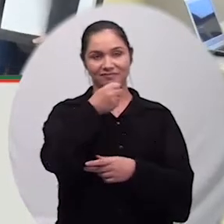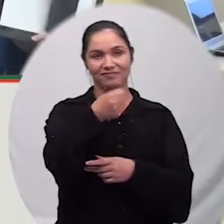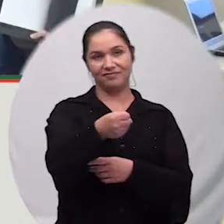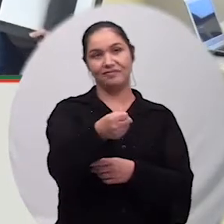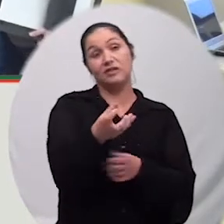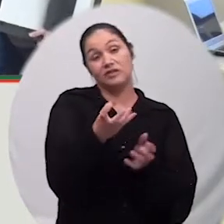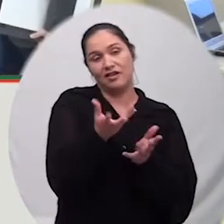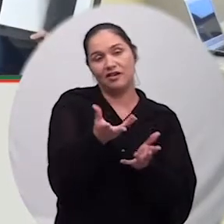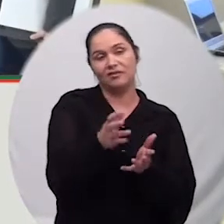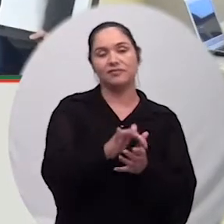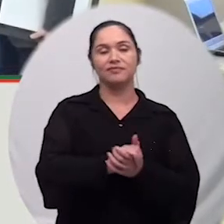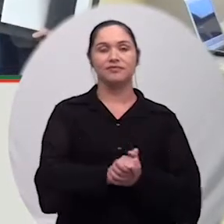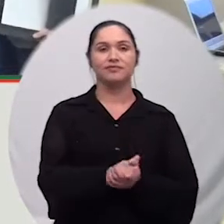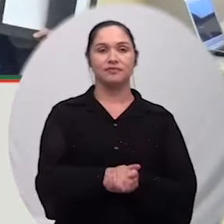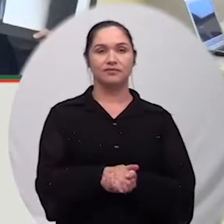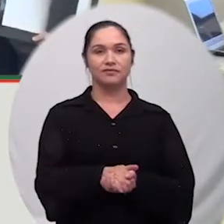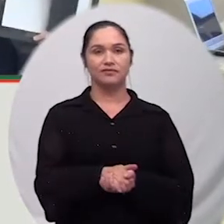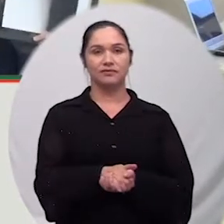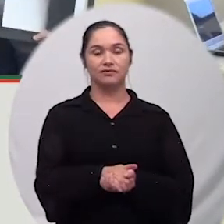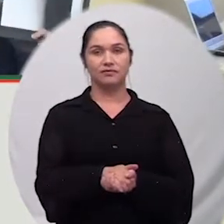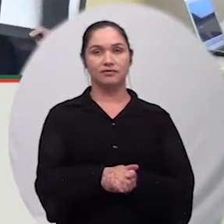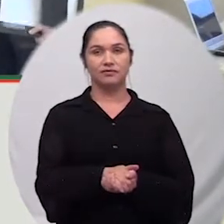quiser, proferir algumas palavras.